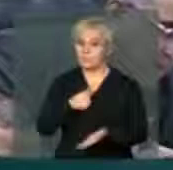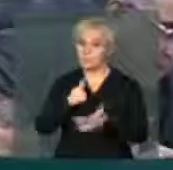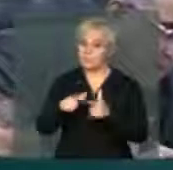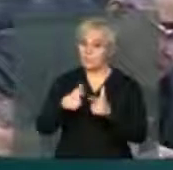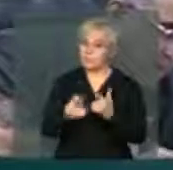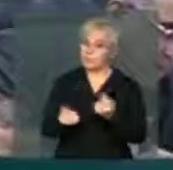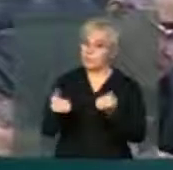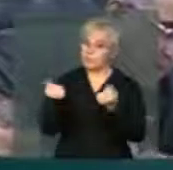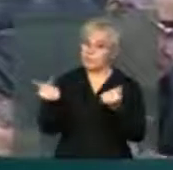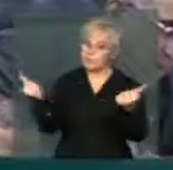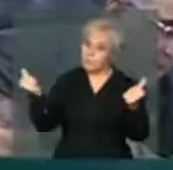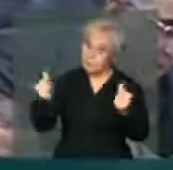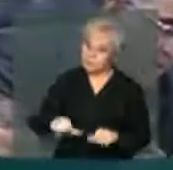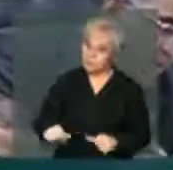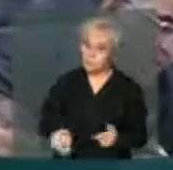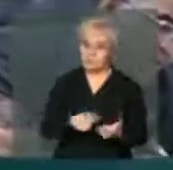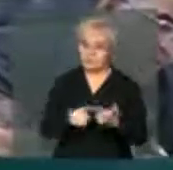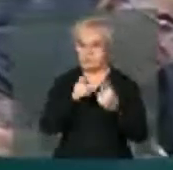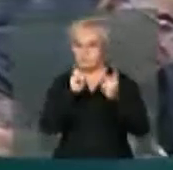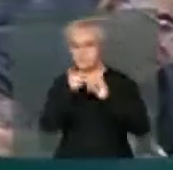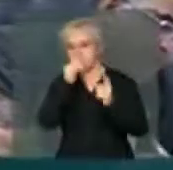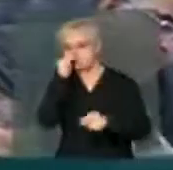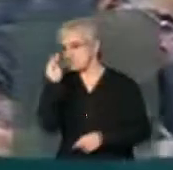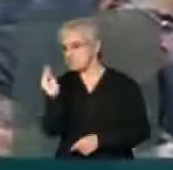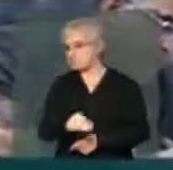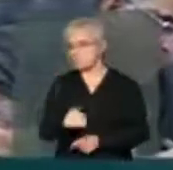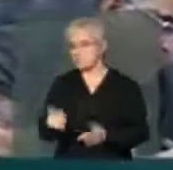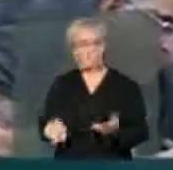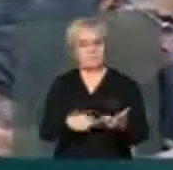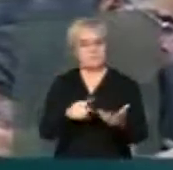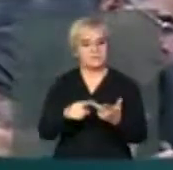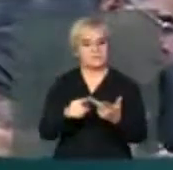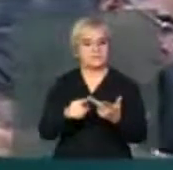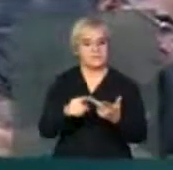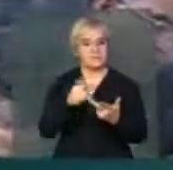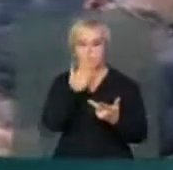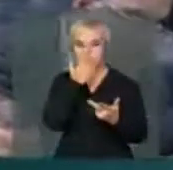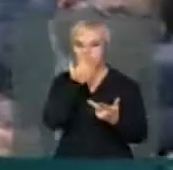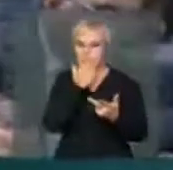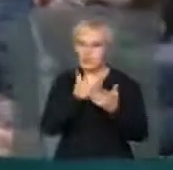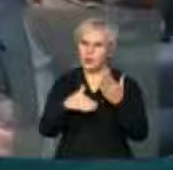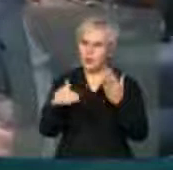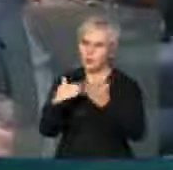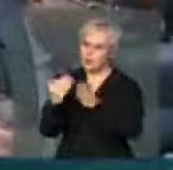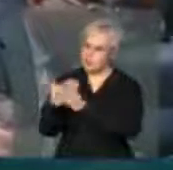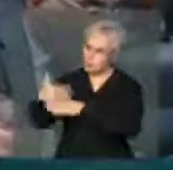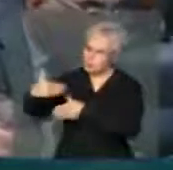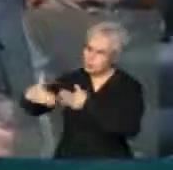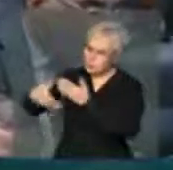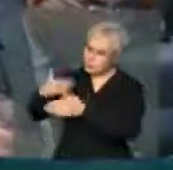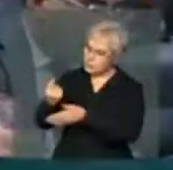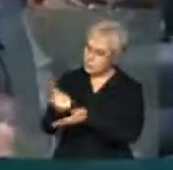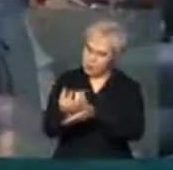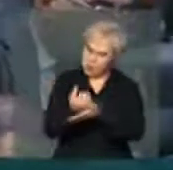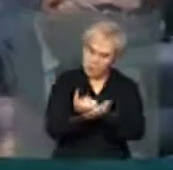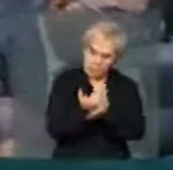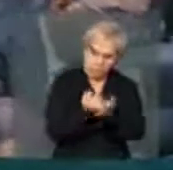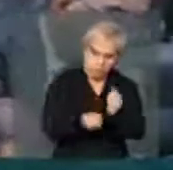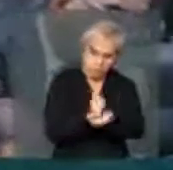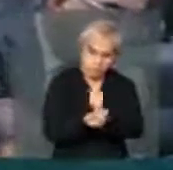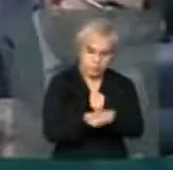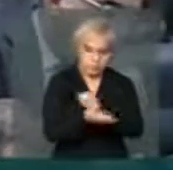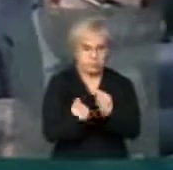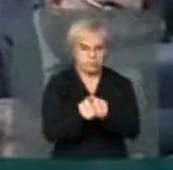financeira, o descaso administrativo, todo esse processo de corrupção frente